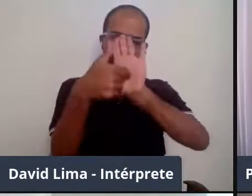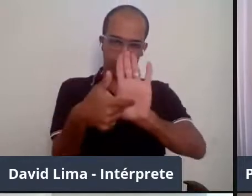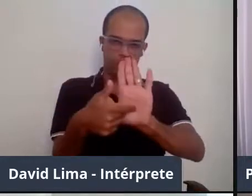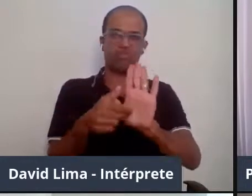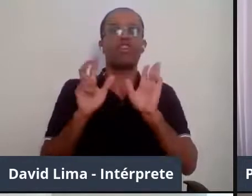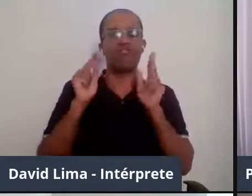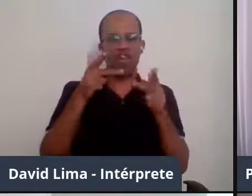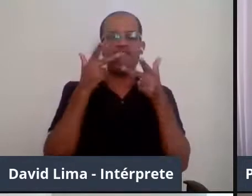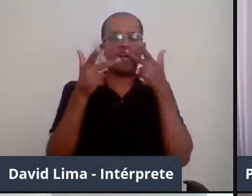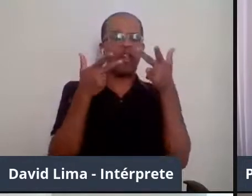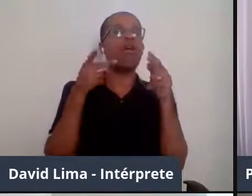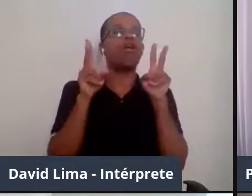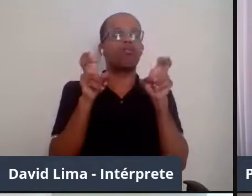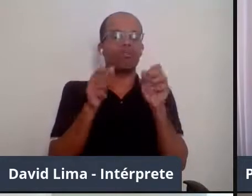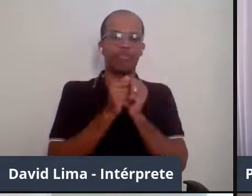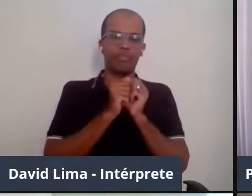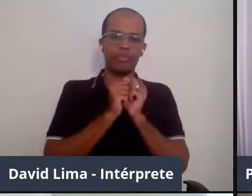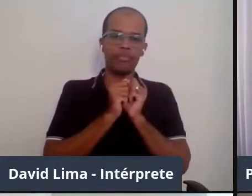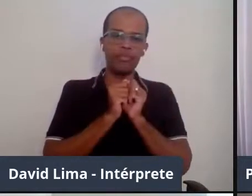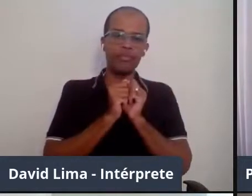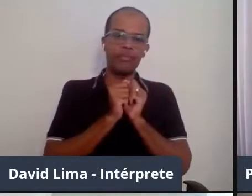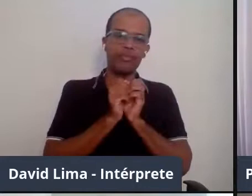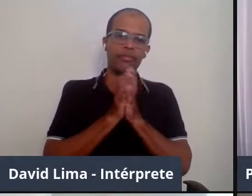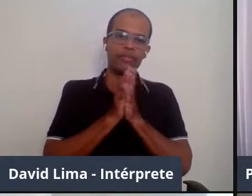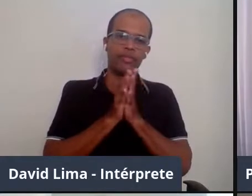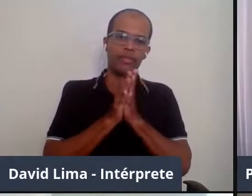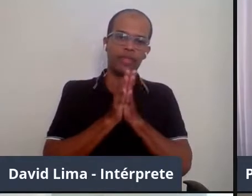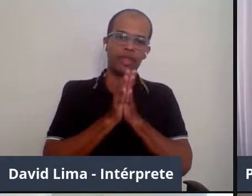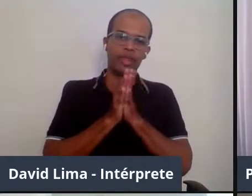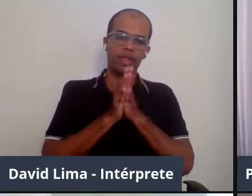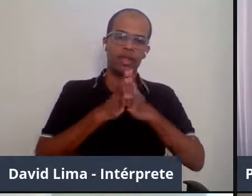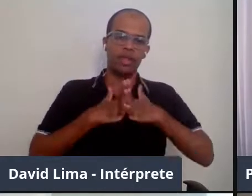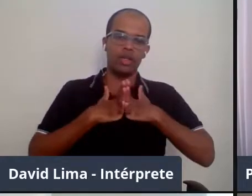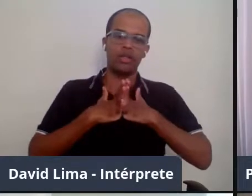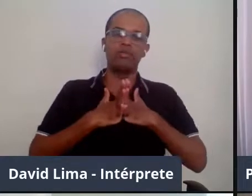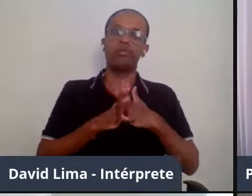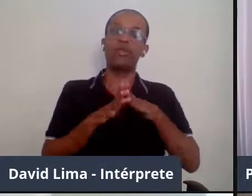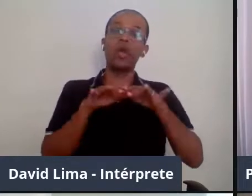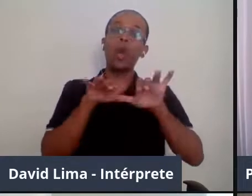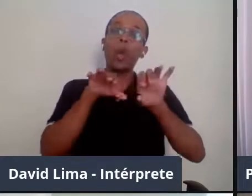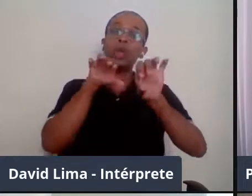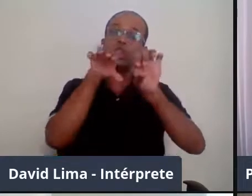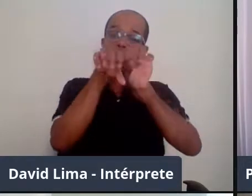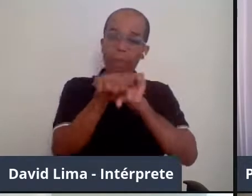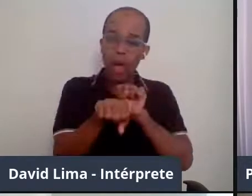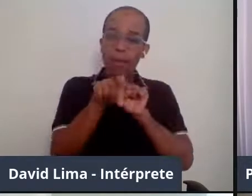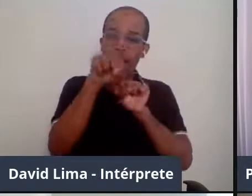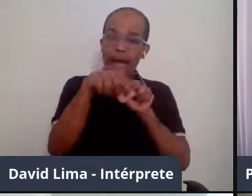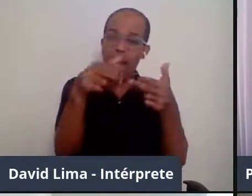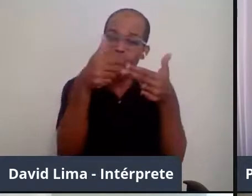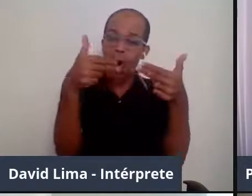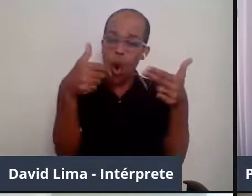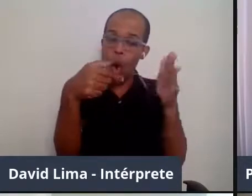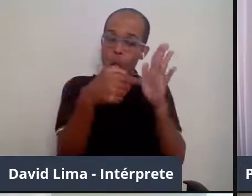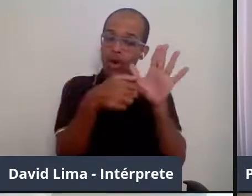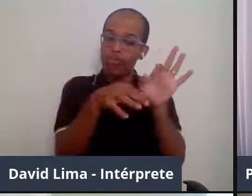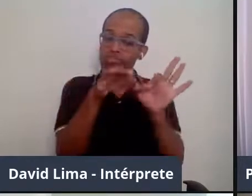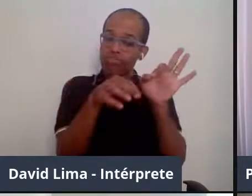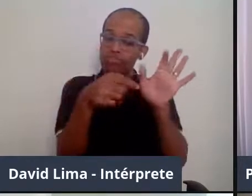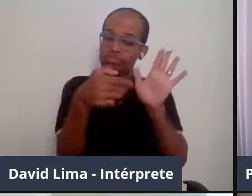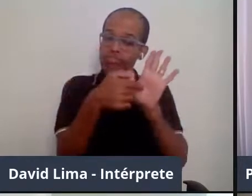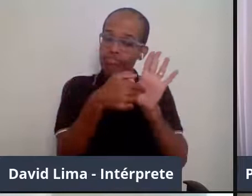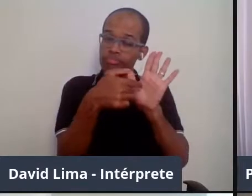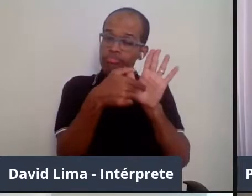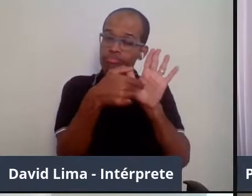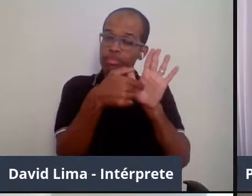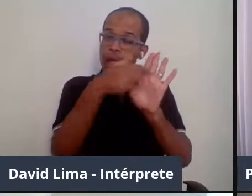falou um pouco disto. E o seguinte: o diploma é um dispositivo jurídico que